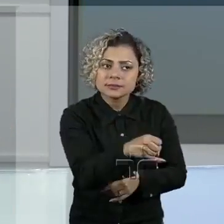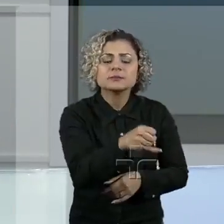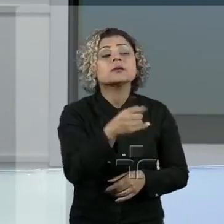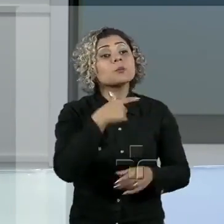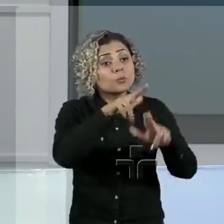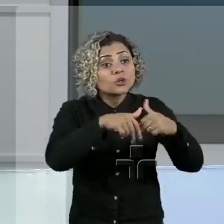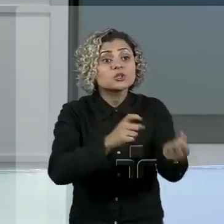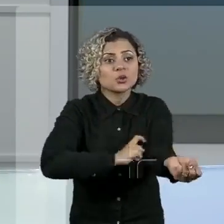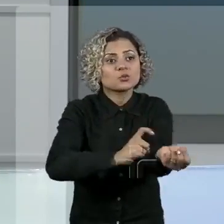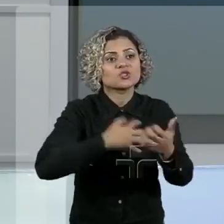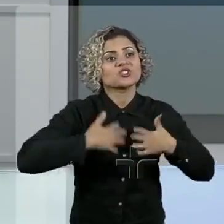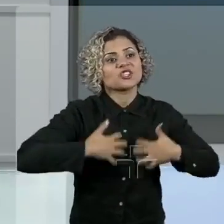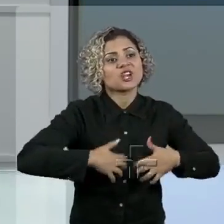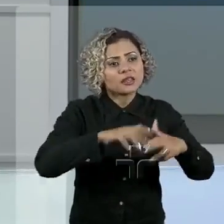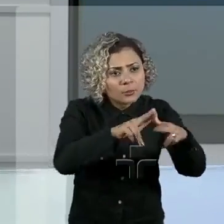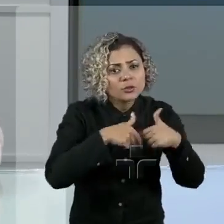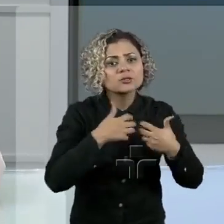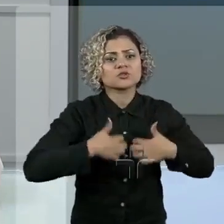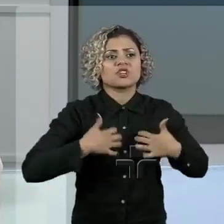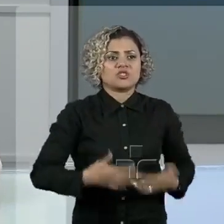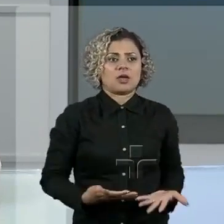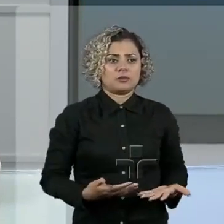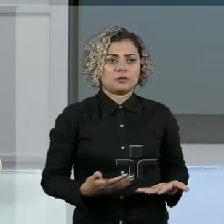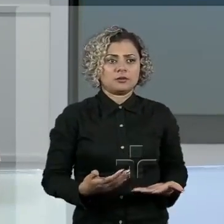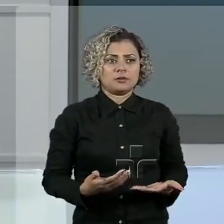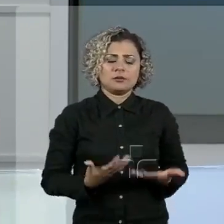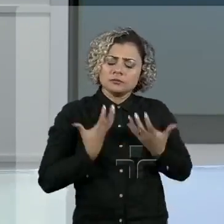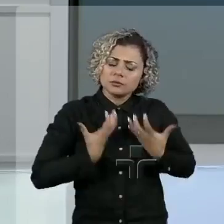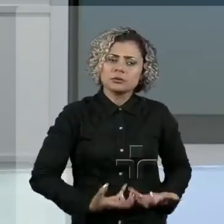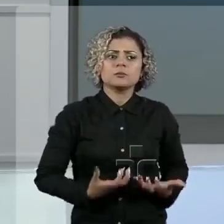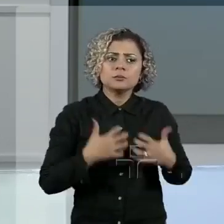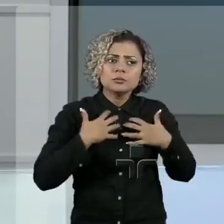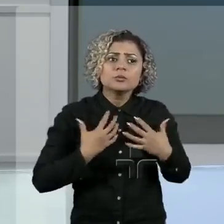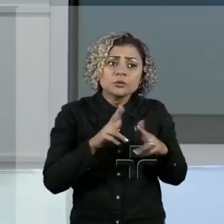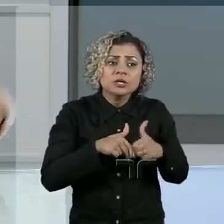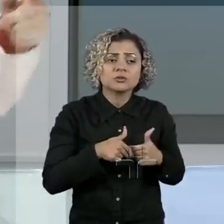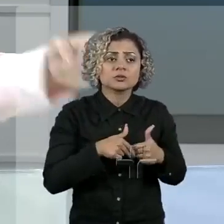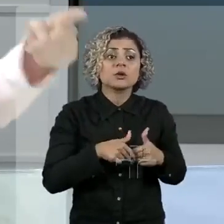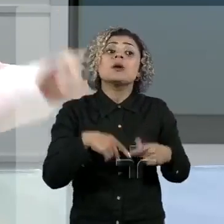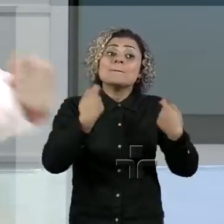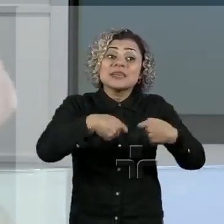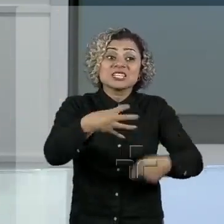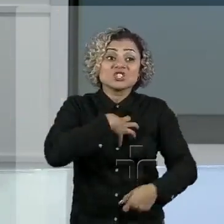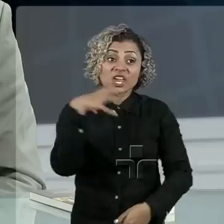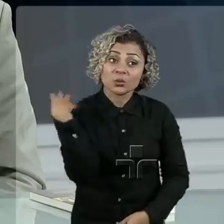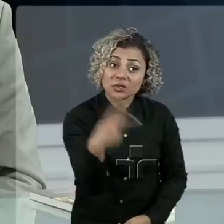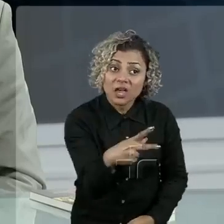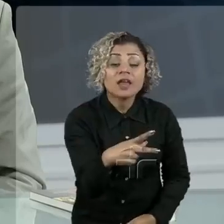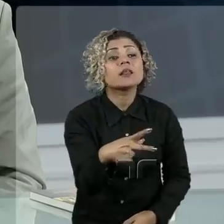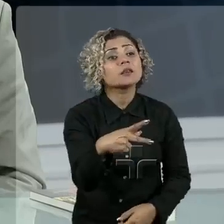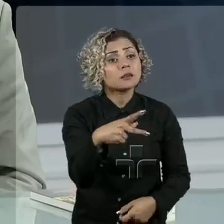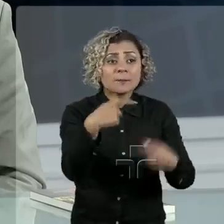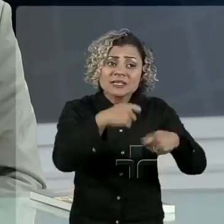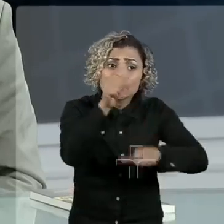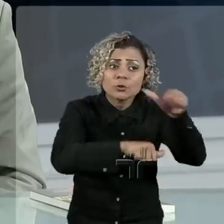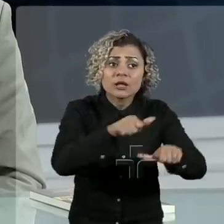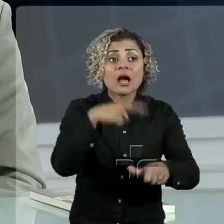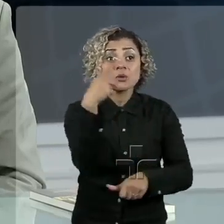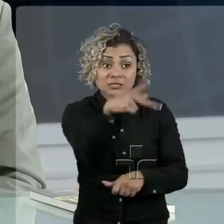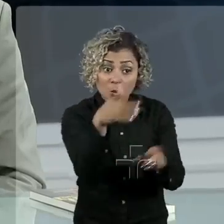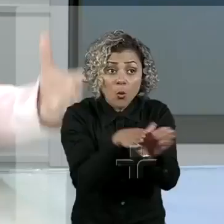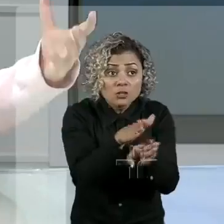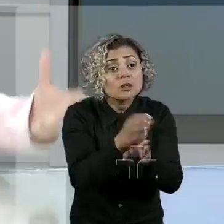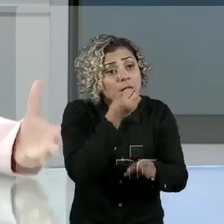estou chateada, entendeu? Tinha tudo para dar certo. É necessário rever esse estilo. Teu conselho é bom, mas que nós não